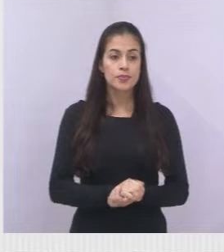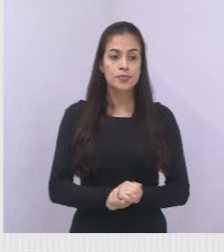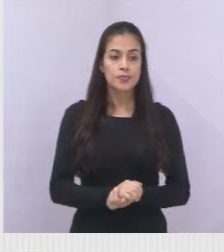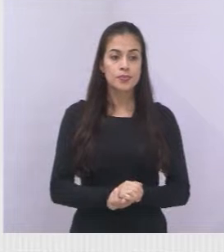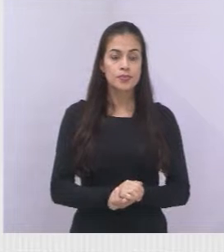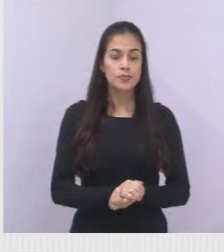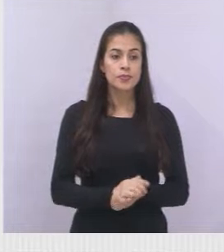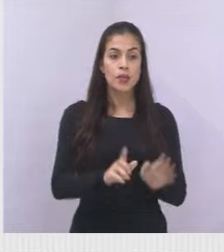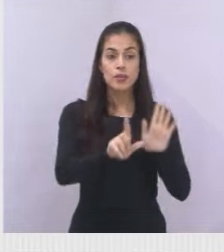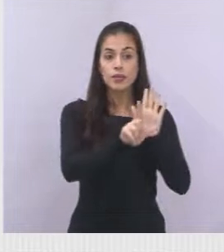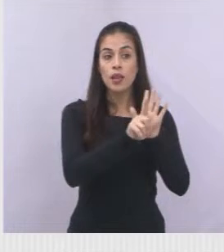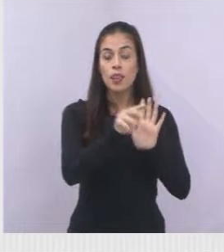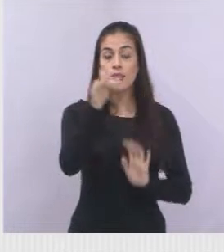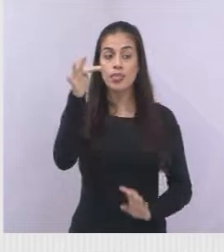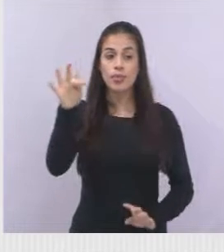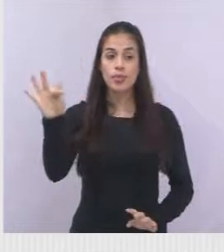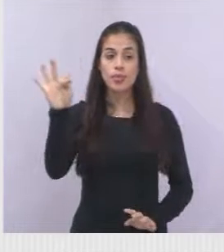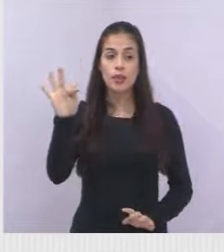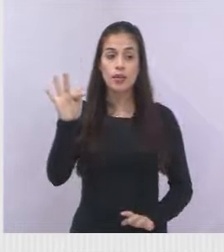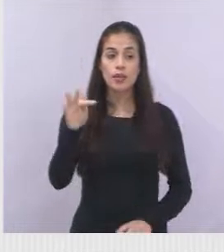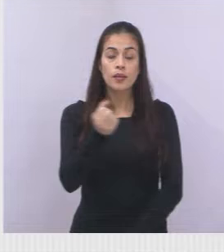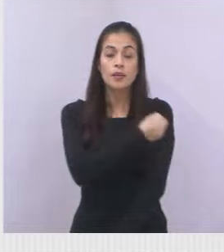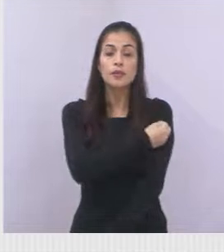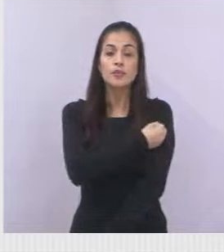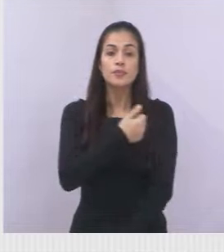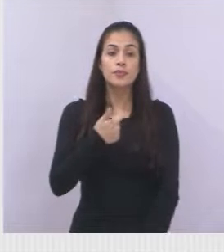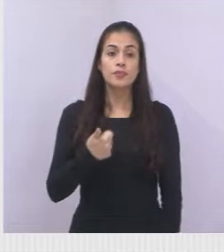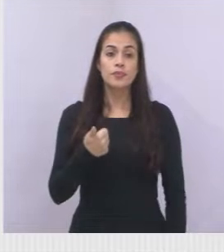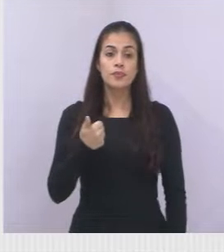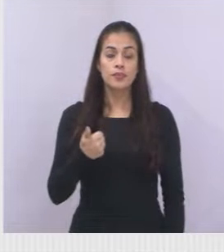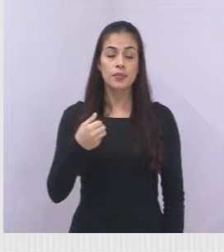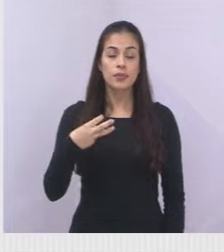acordo com a Lei Federal número